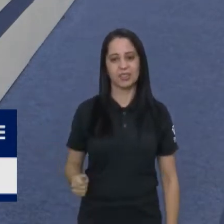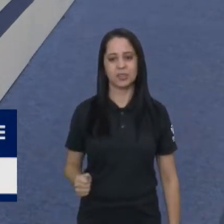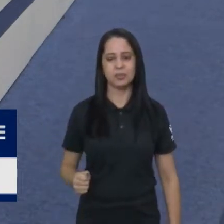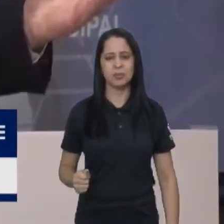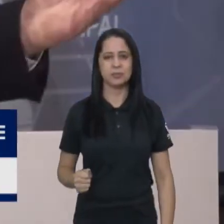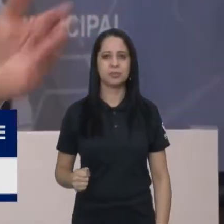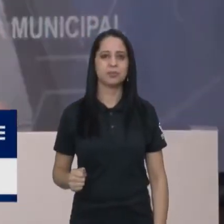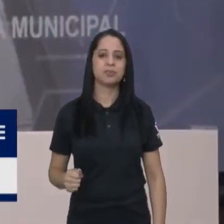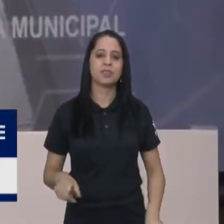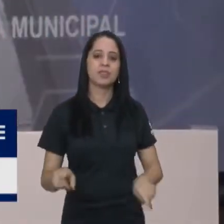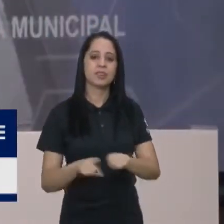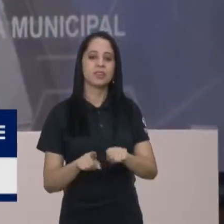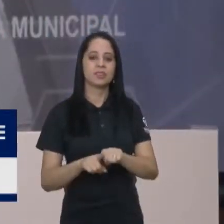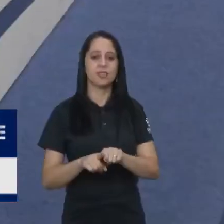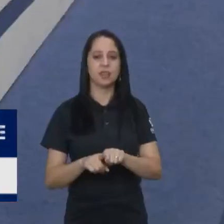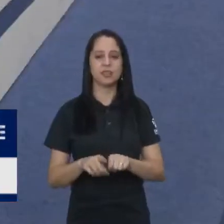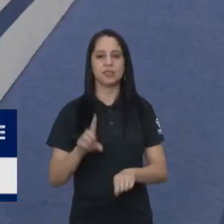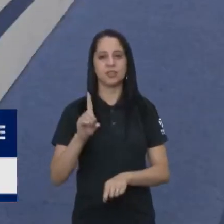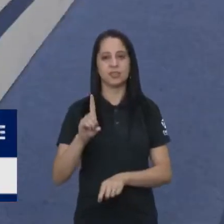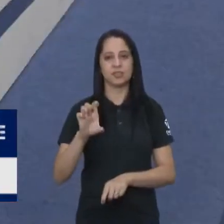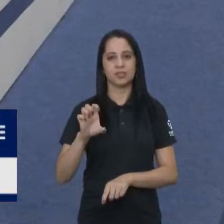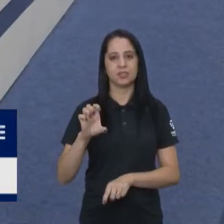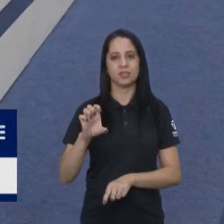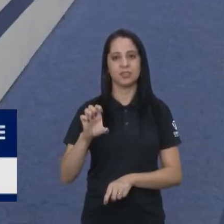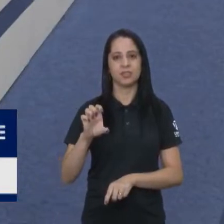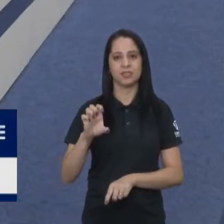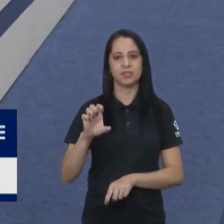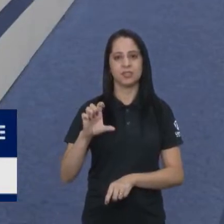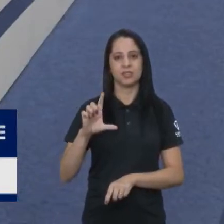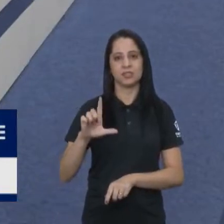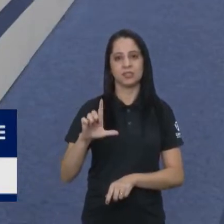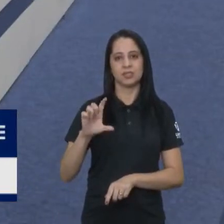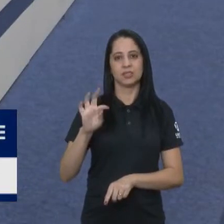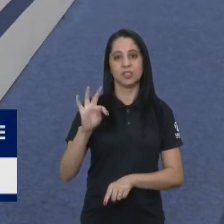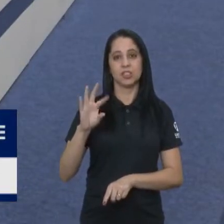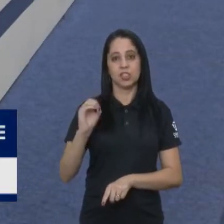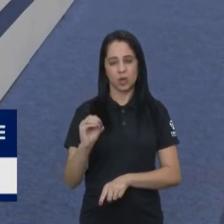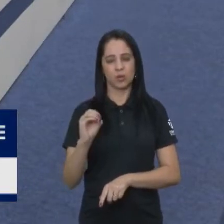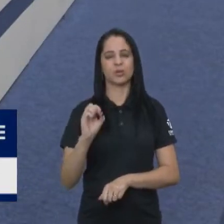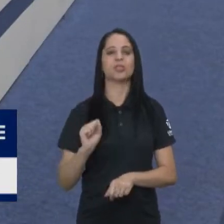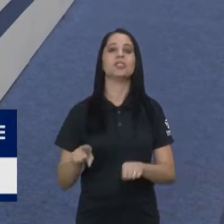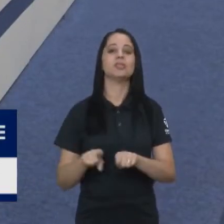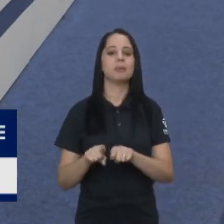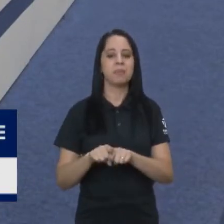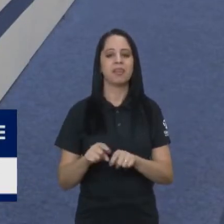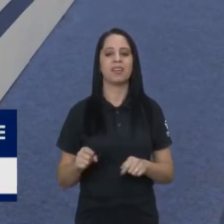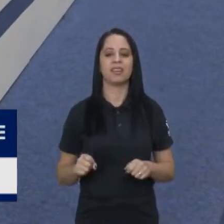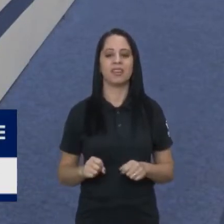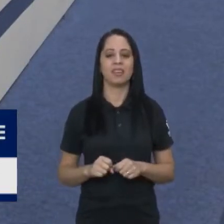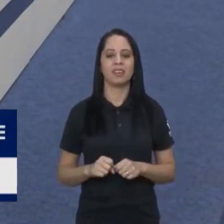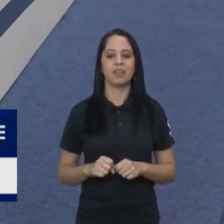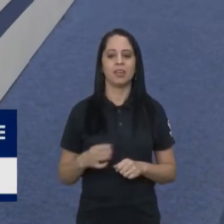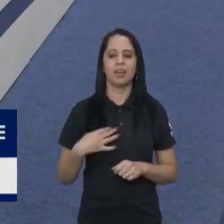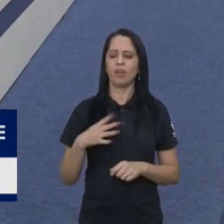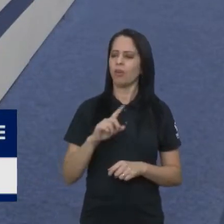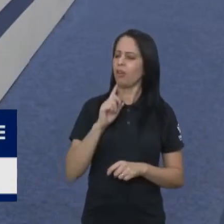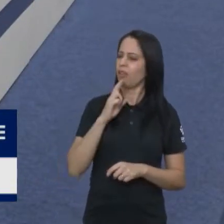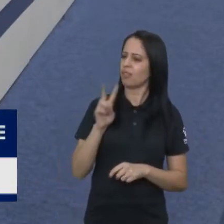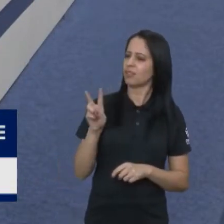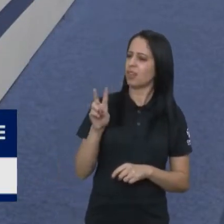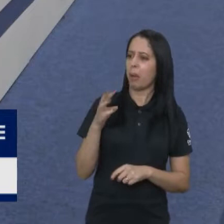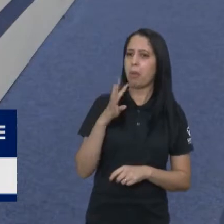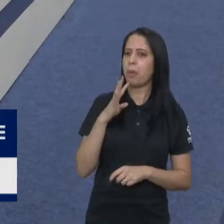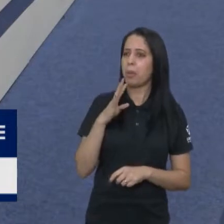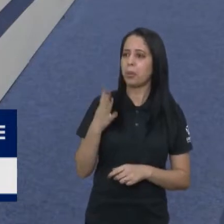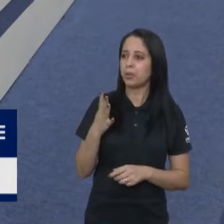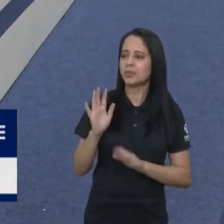Folim, obrigado pela presença. O senhor entrou aqui, a primeira coisa que falou, o Guilherme falou para mim, cara, eu não reconheci, mas